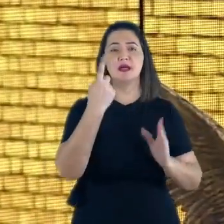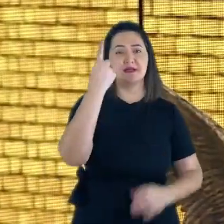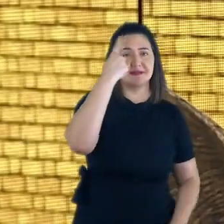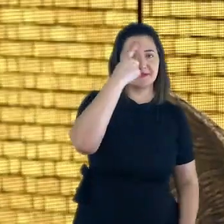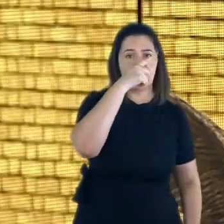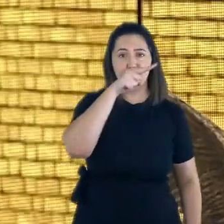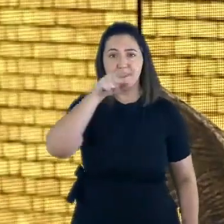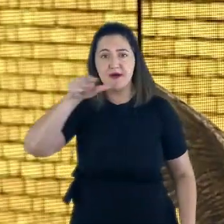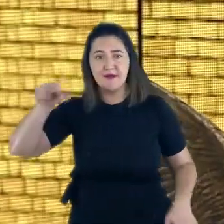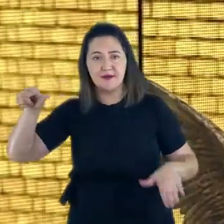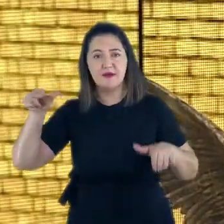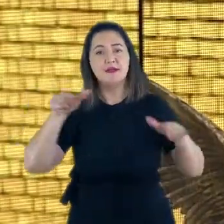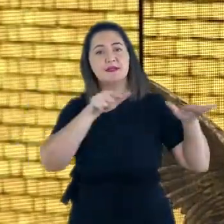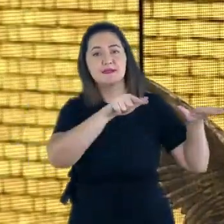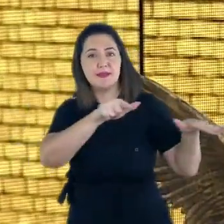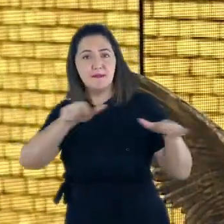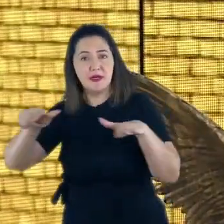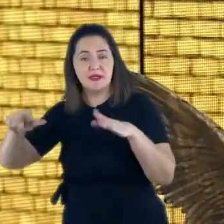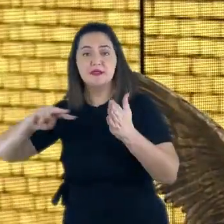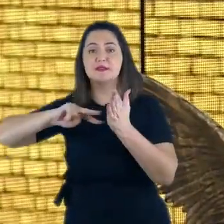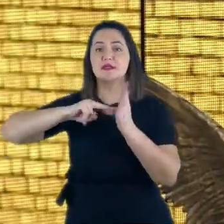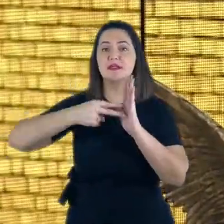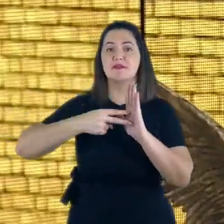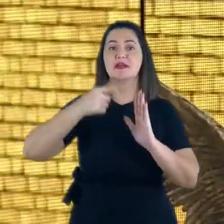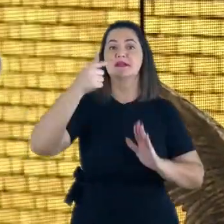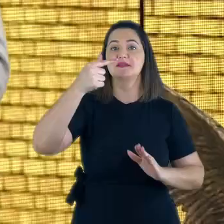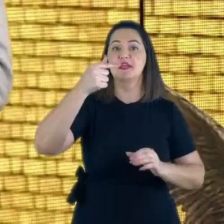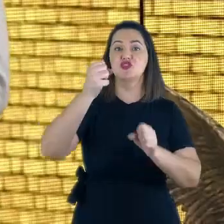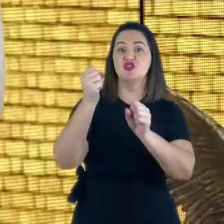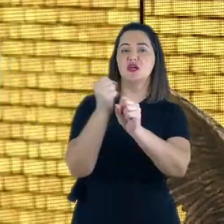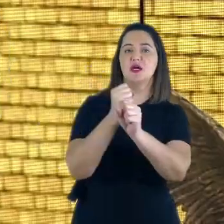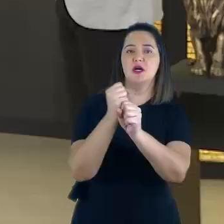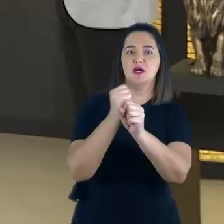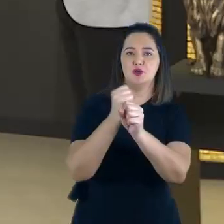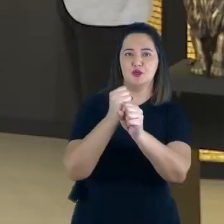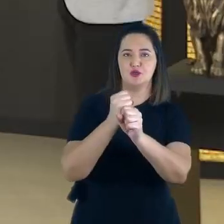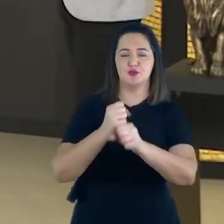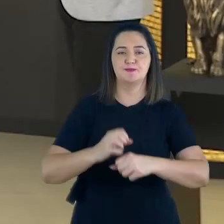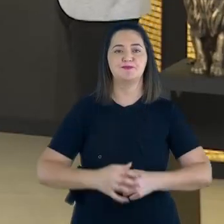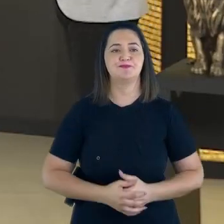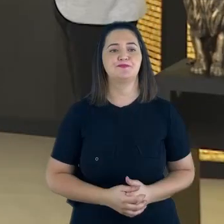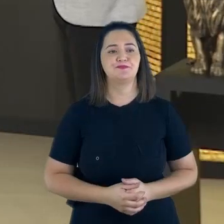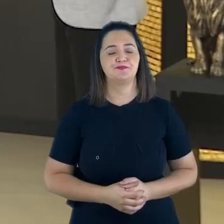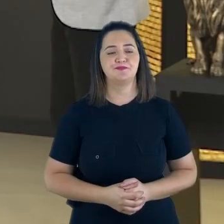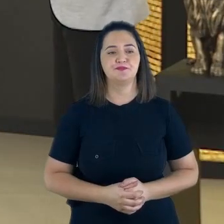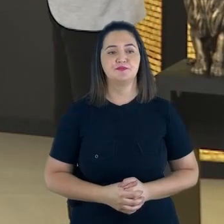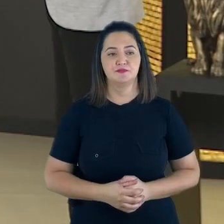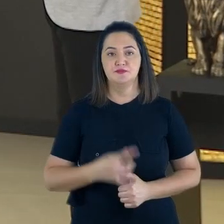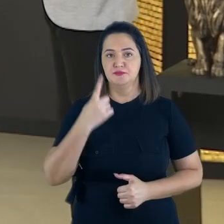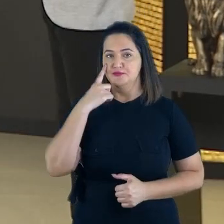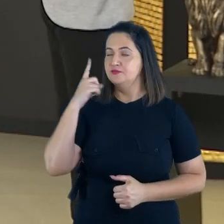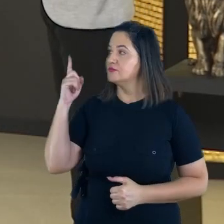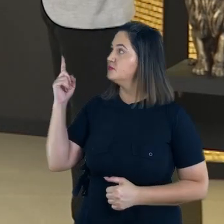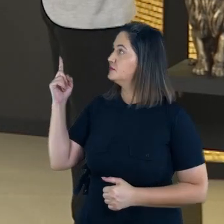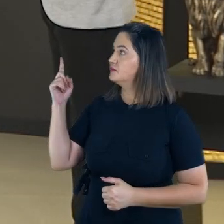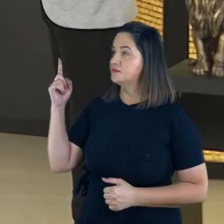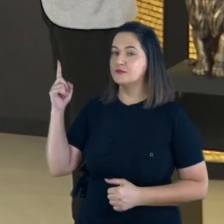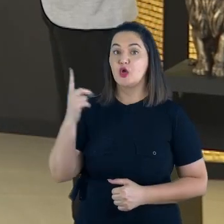referir a 7 anos literais. Vou mostrar mais uma coisa para você. Esses 2 volumes